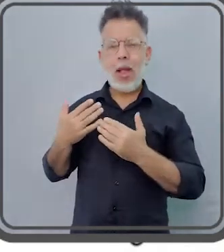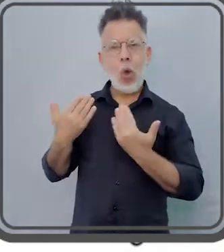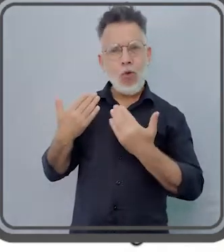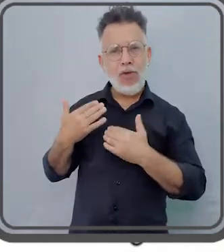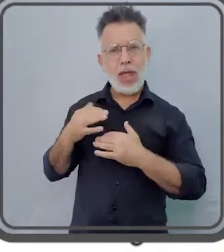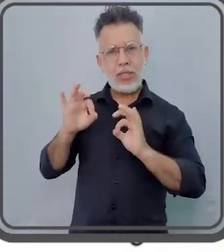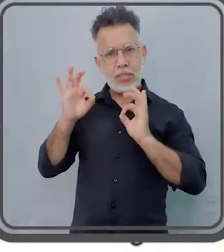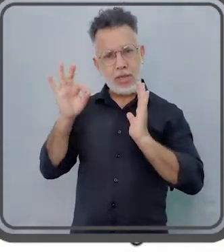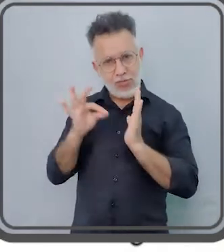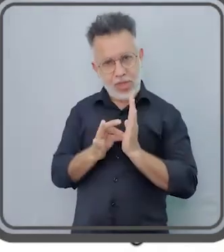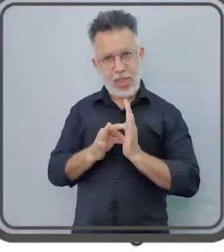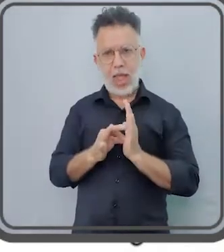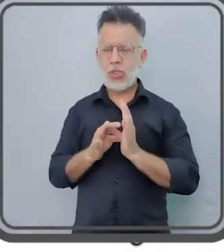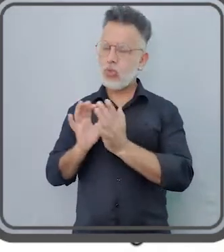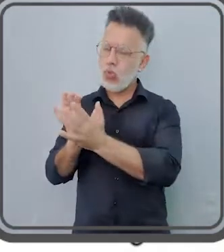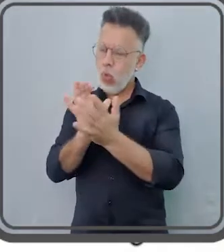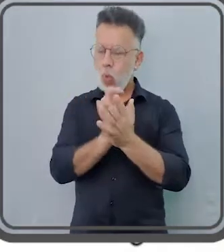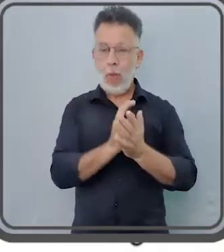afeta.